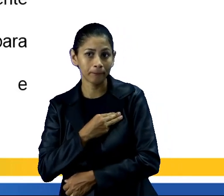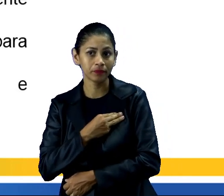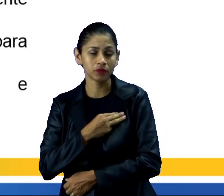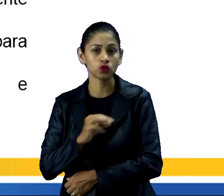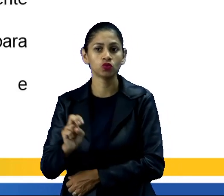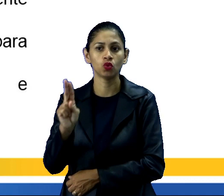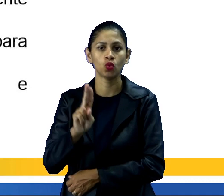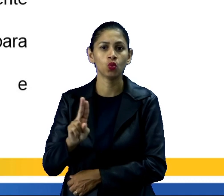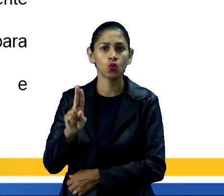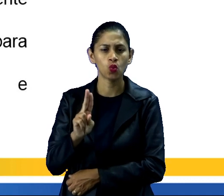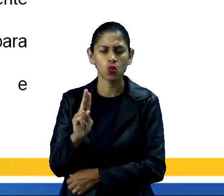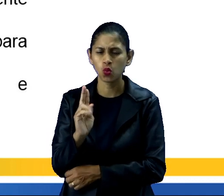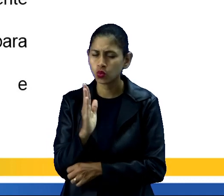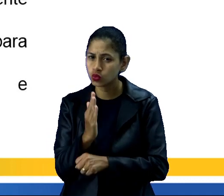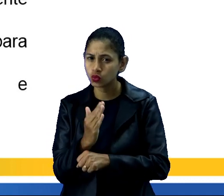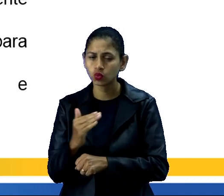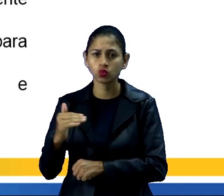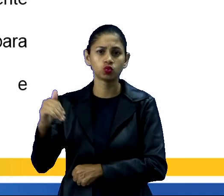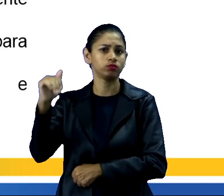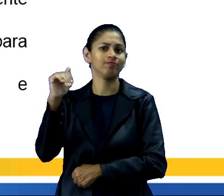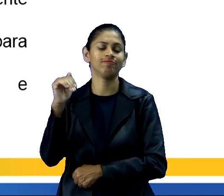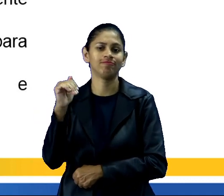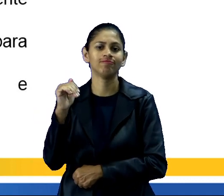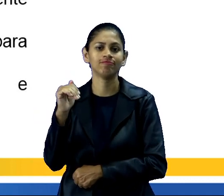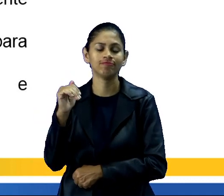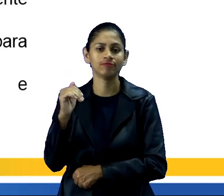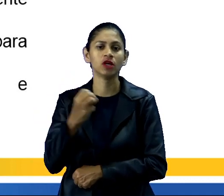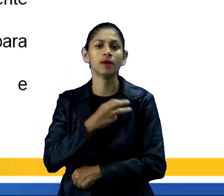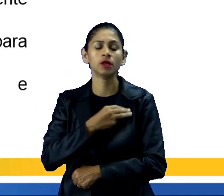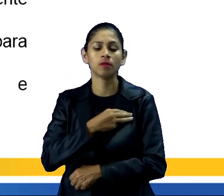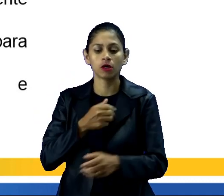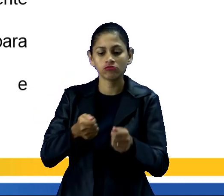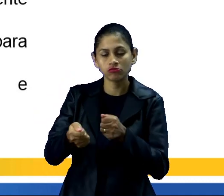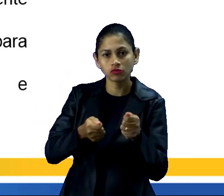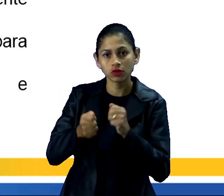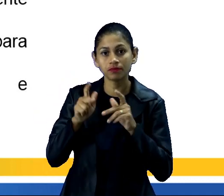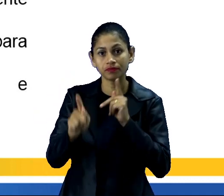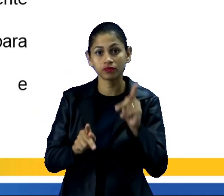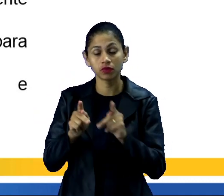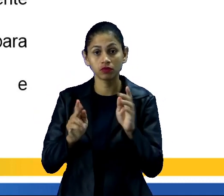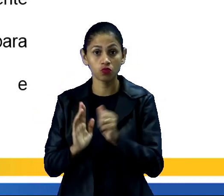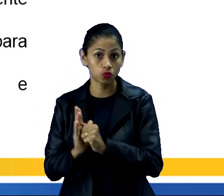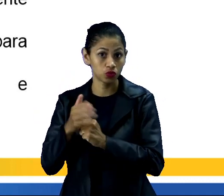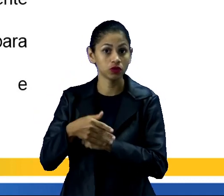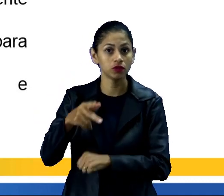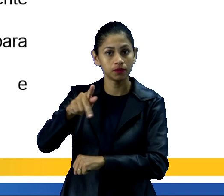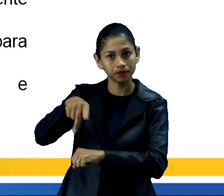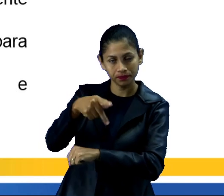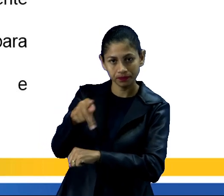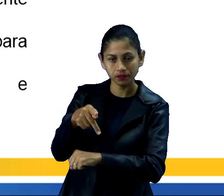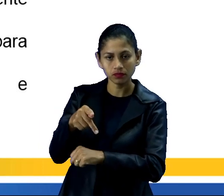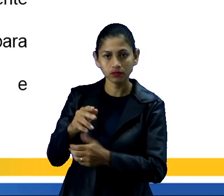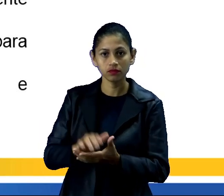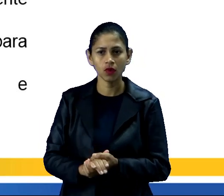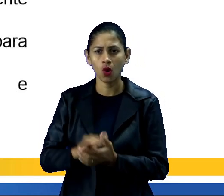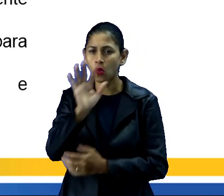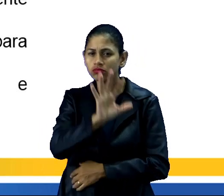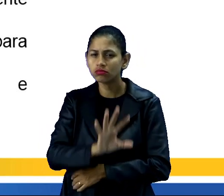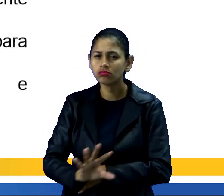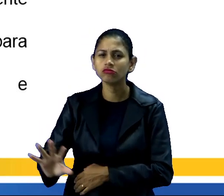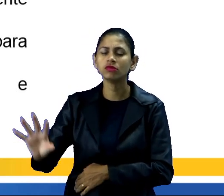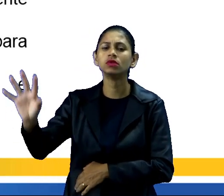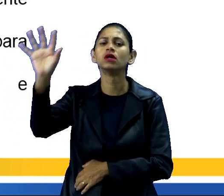uso excessivo da força militar e do material bélico para controlar a população e proteger o país. Um nacionalismo